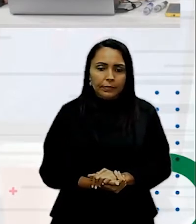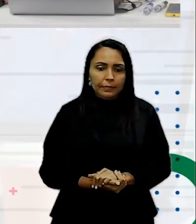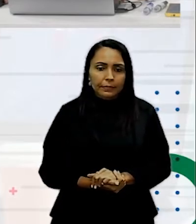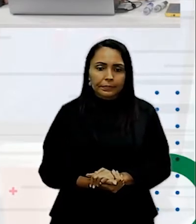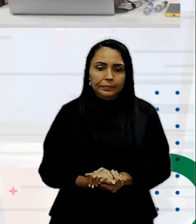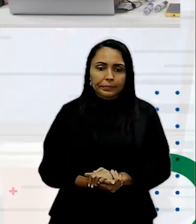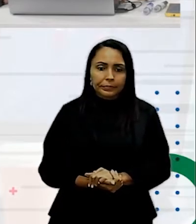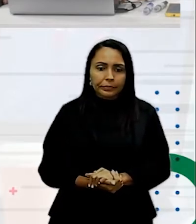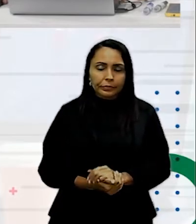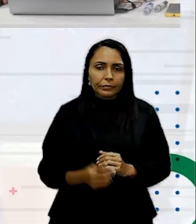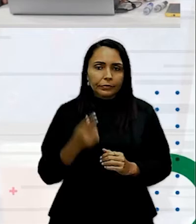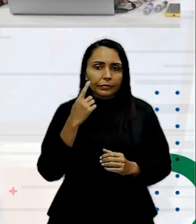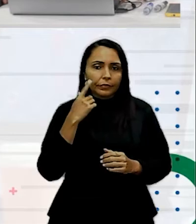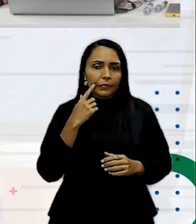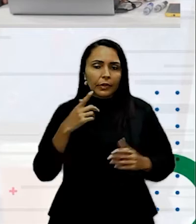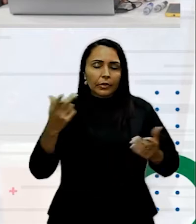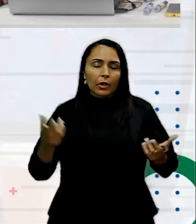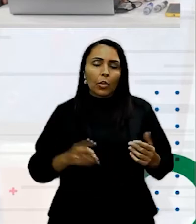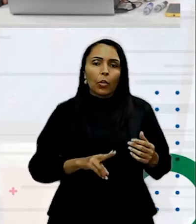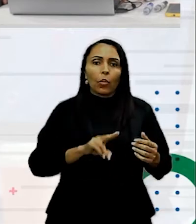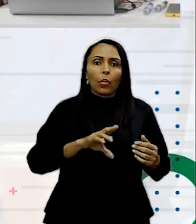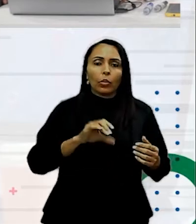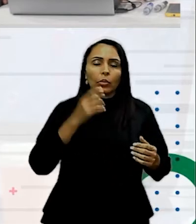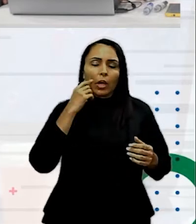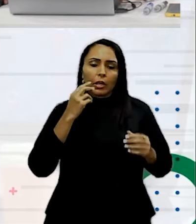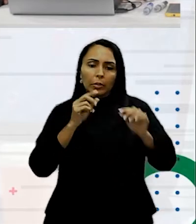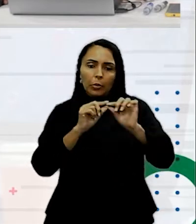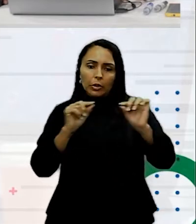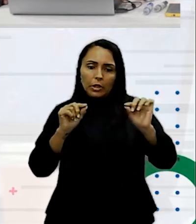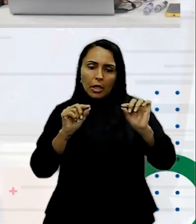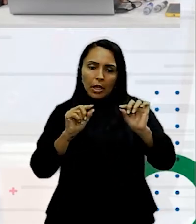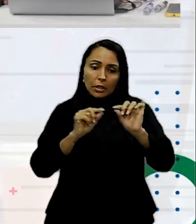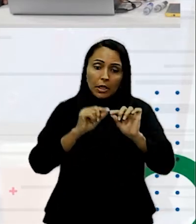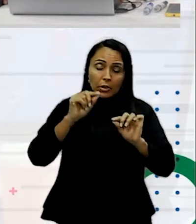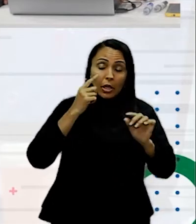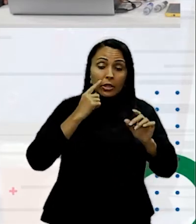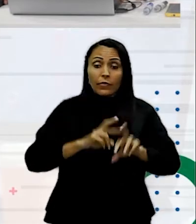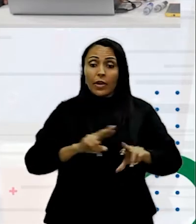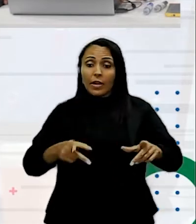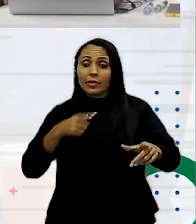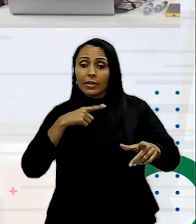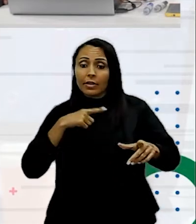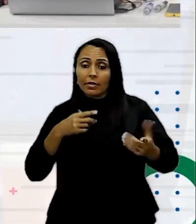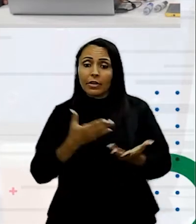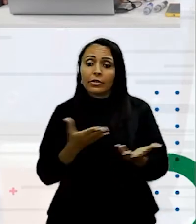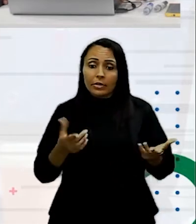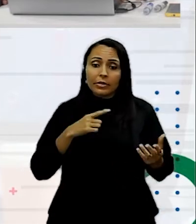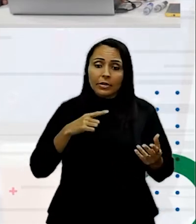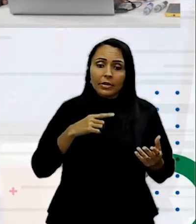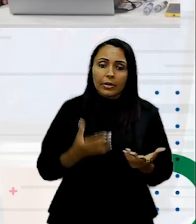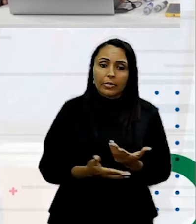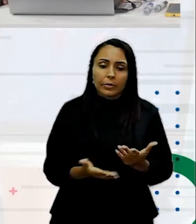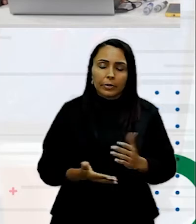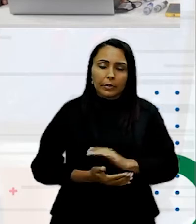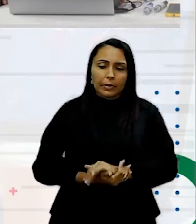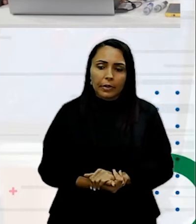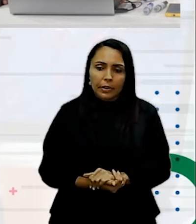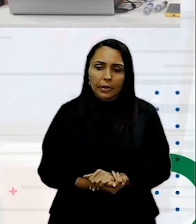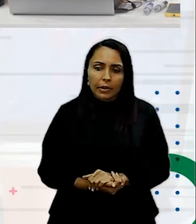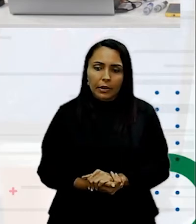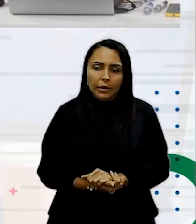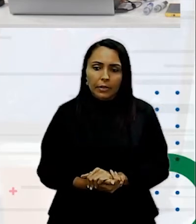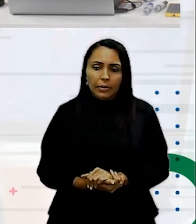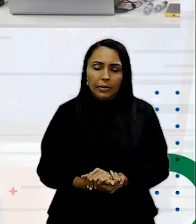A seta funciona igual a uma linha, só que a diferença é que ele tem justamente essa pontinha